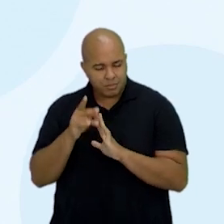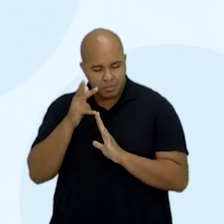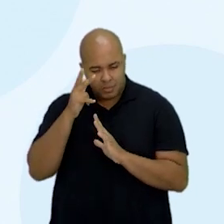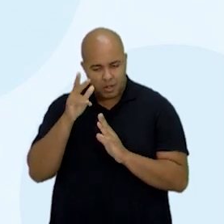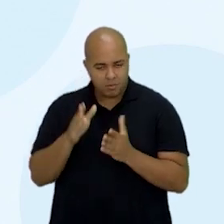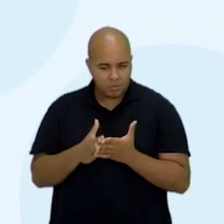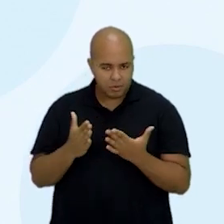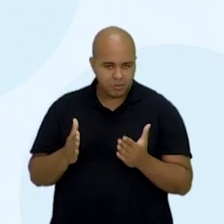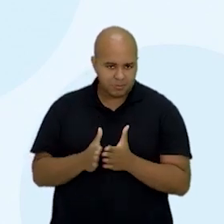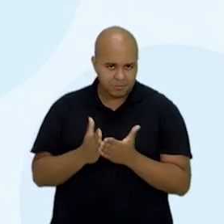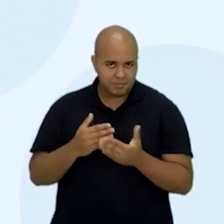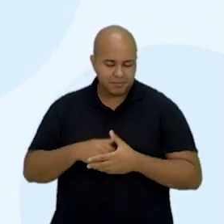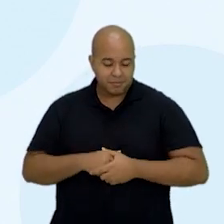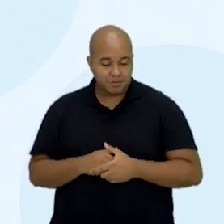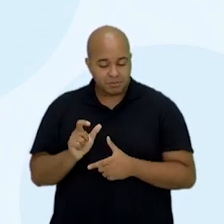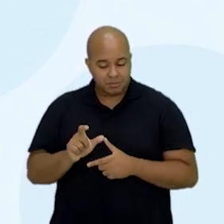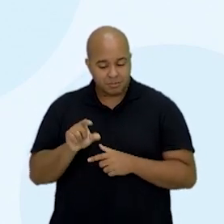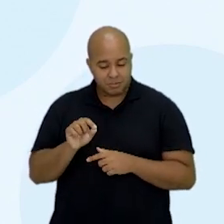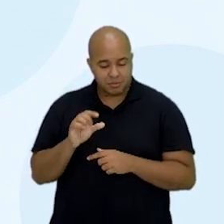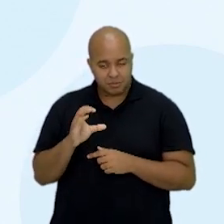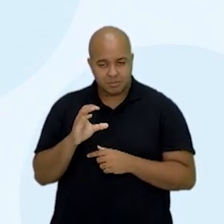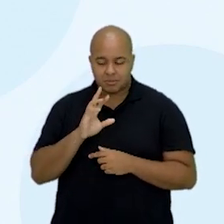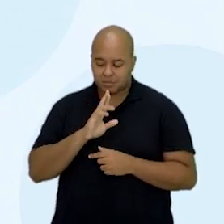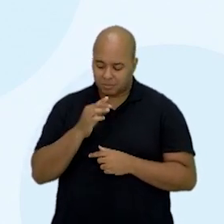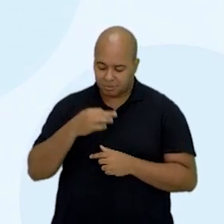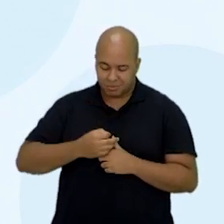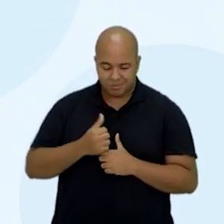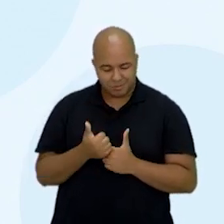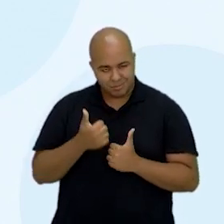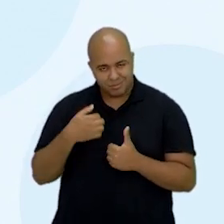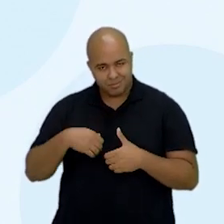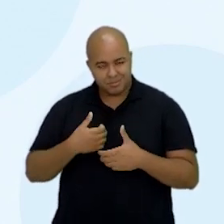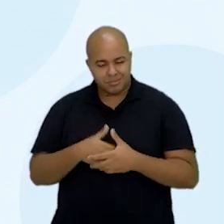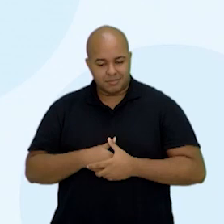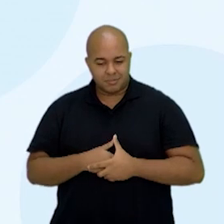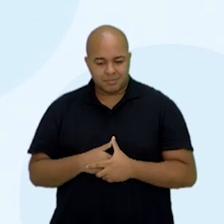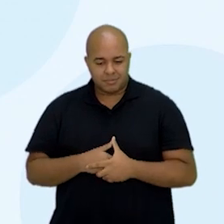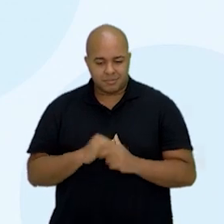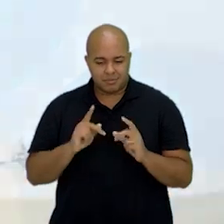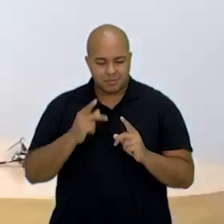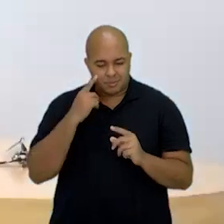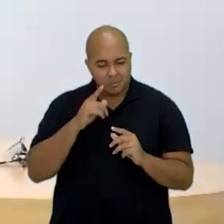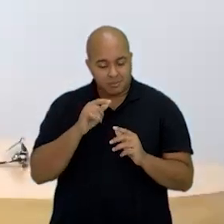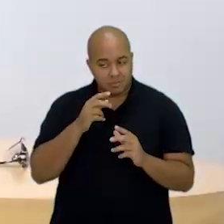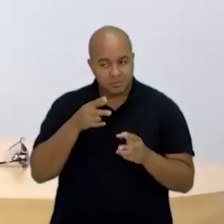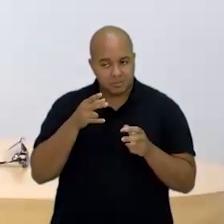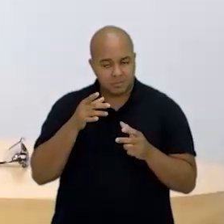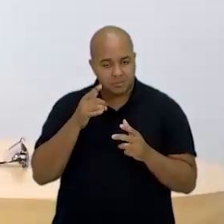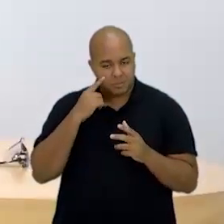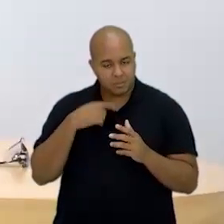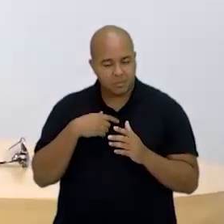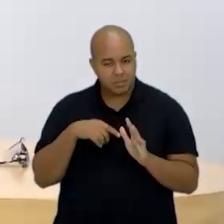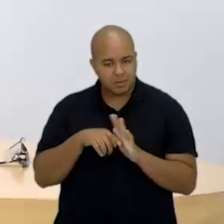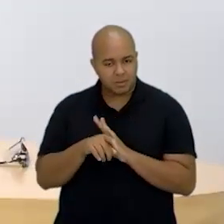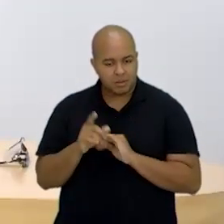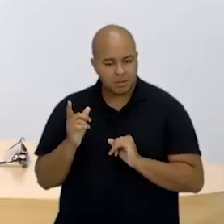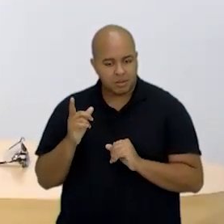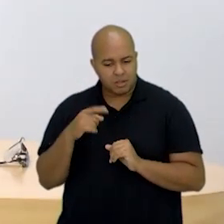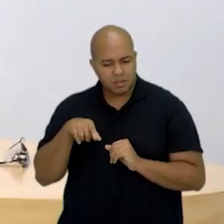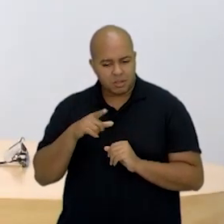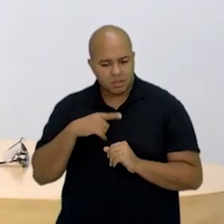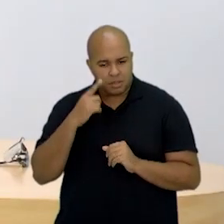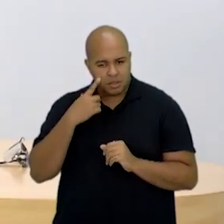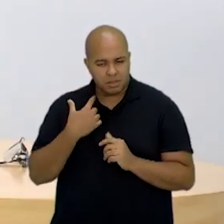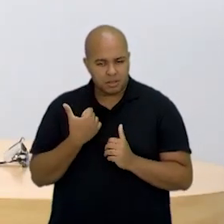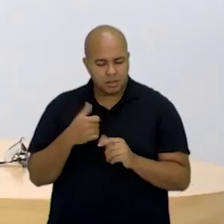ao pobre então Quem escolheu a letra C Mandou bem e é isso aí mesmo se vocês perceberam na pergunta a gente